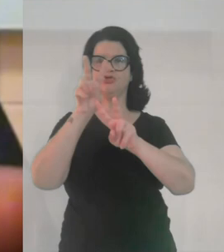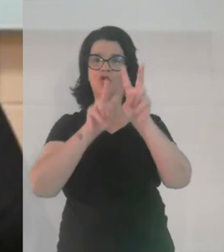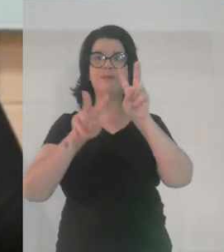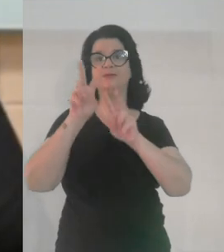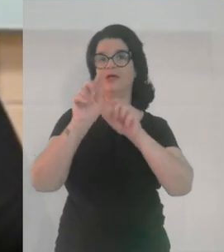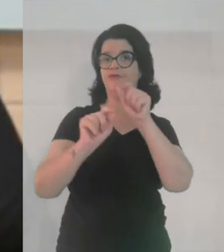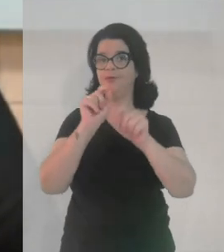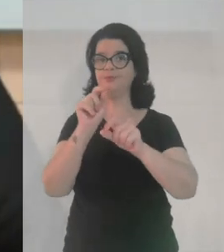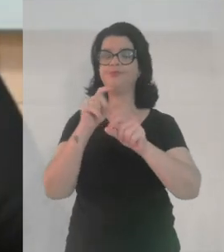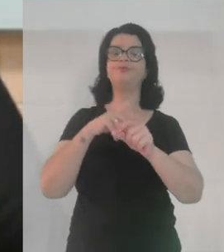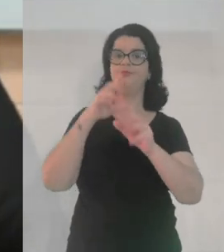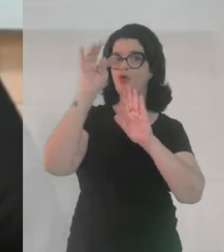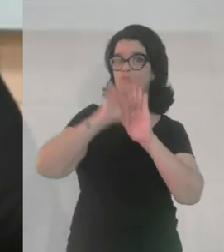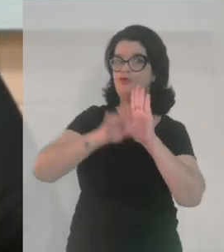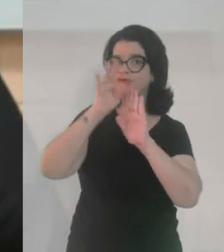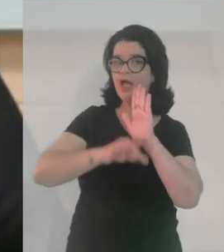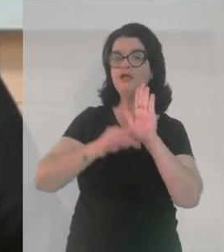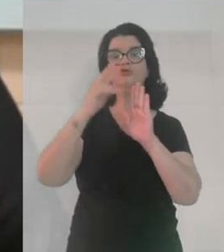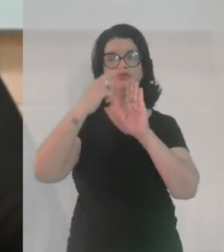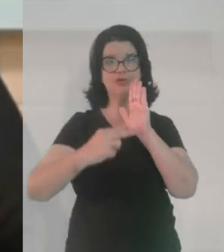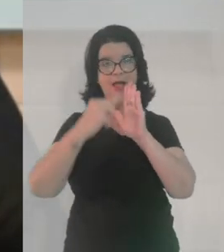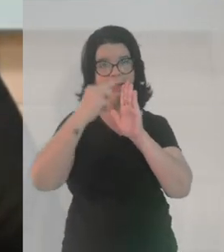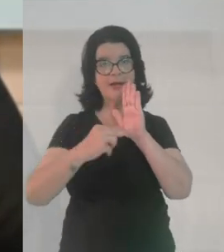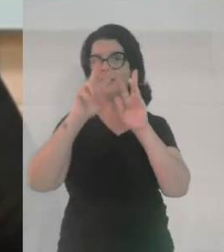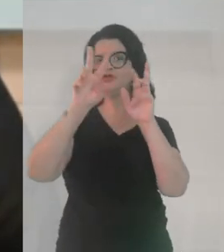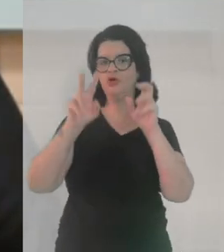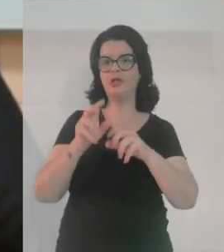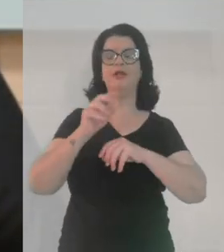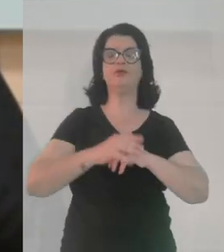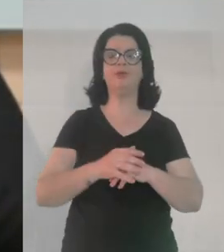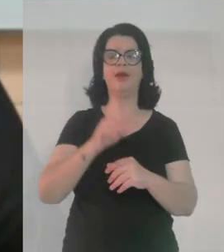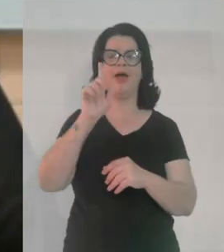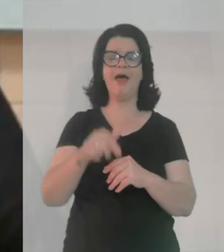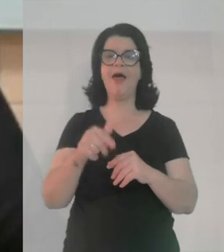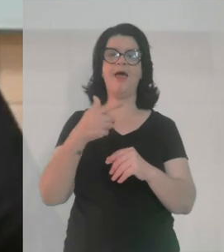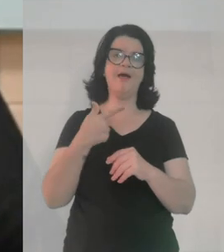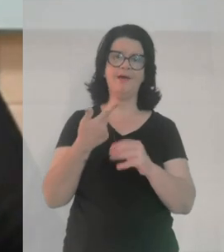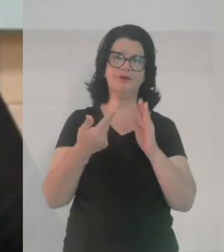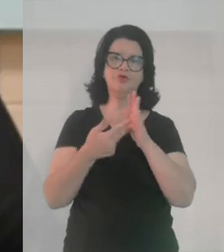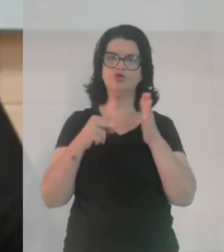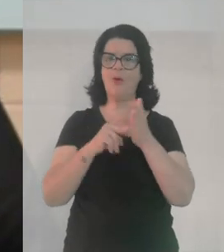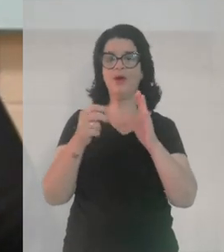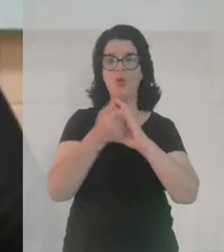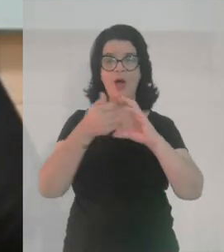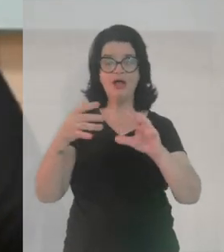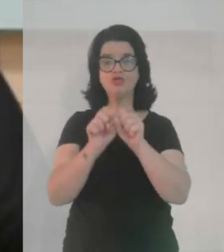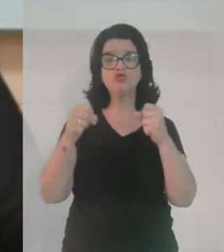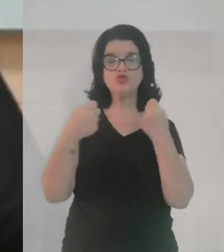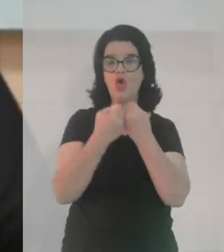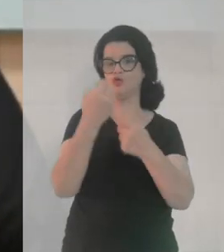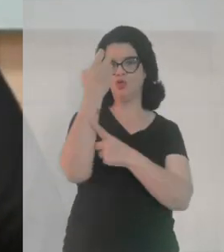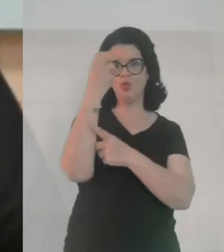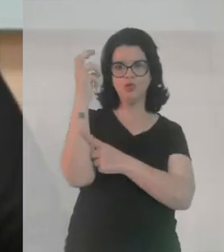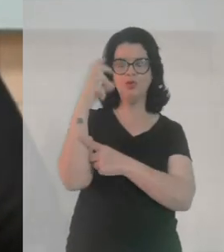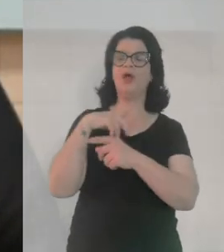observar nos textos, né, na questão da leitura, é sobre o aspecto